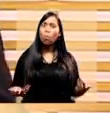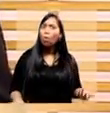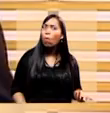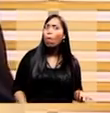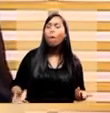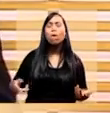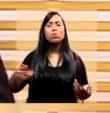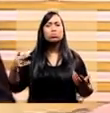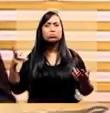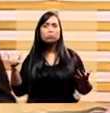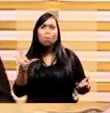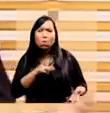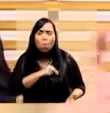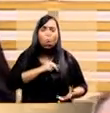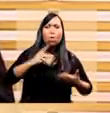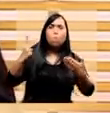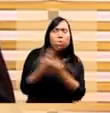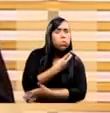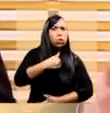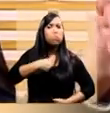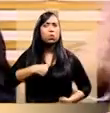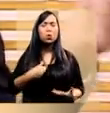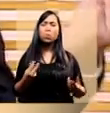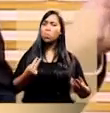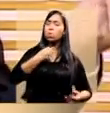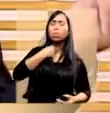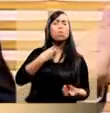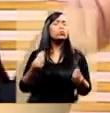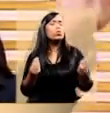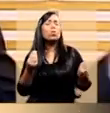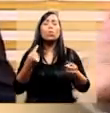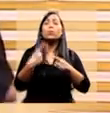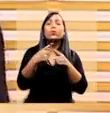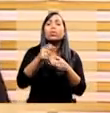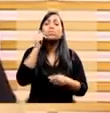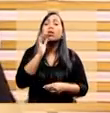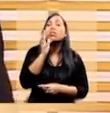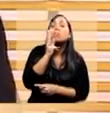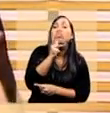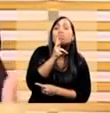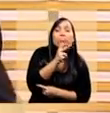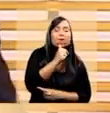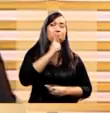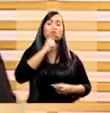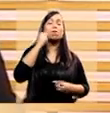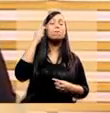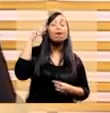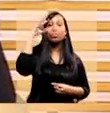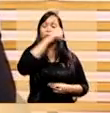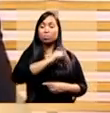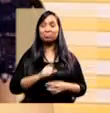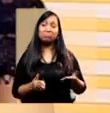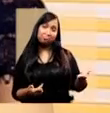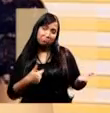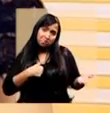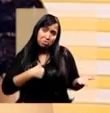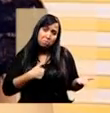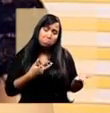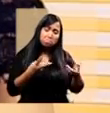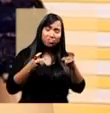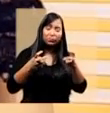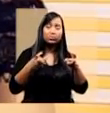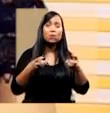isso aqui acontece comigo, isso aqui não pode, né? Por que é isso? Por que demora tanto tempo, talvez, para cair essa ficha? Eu vejo